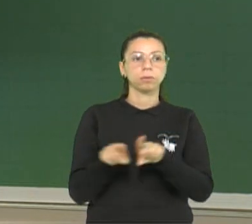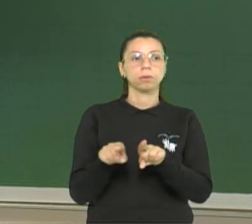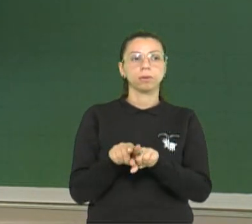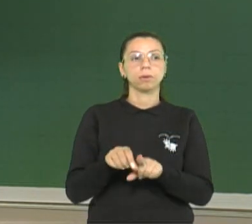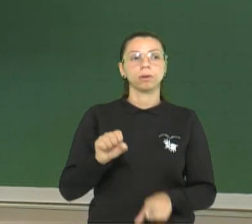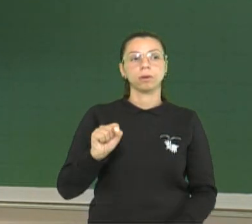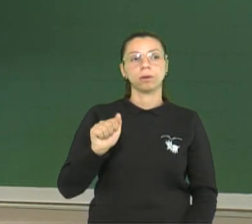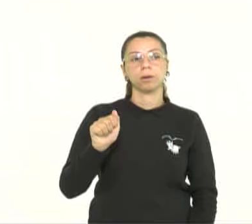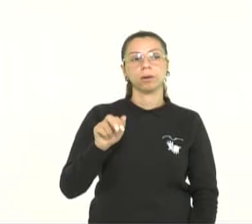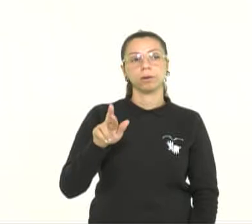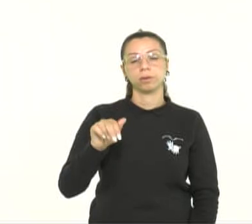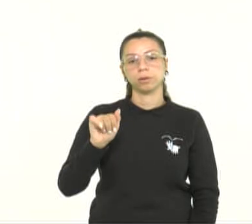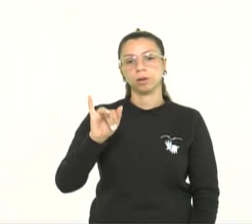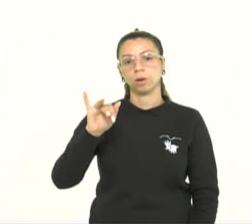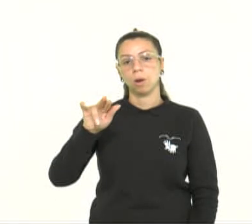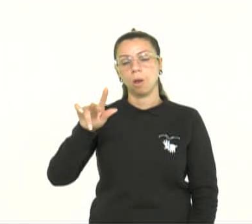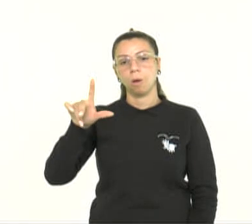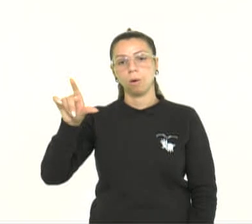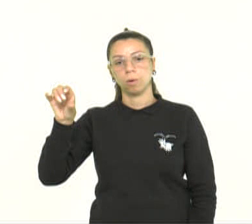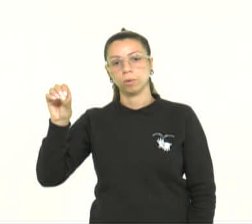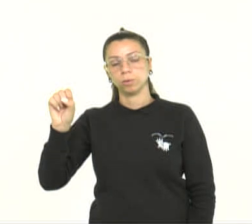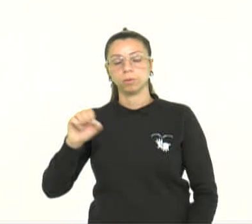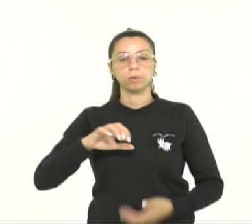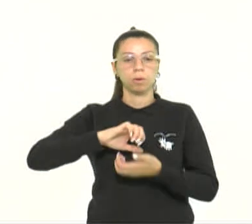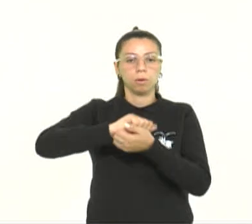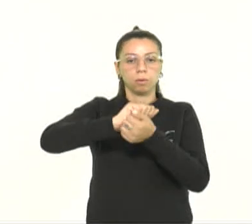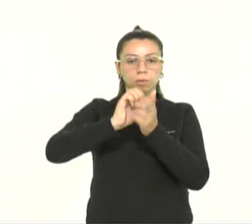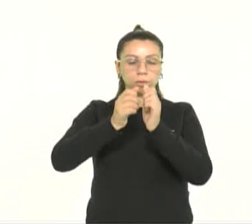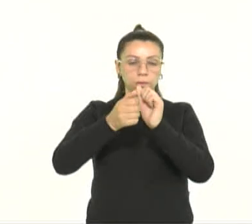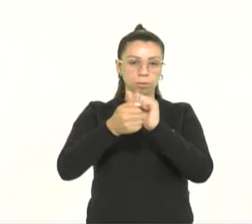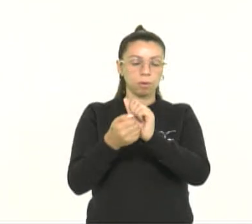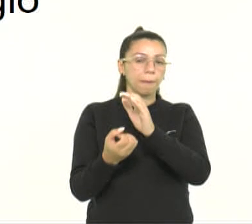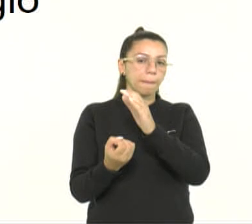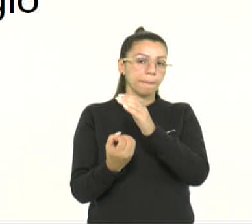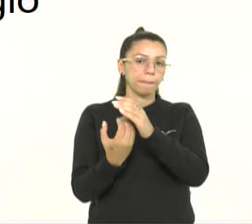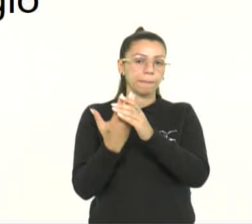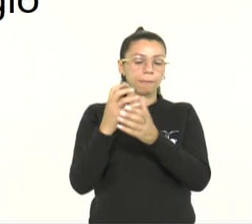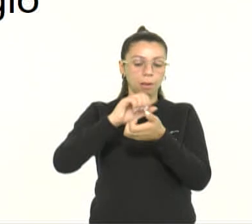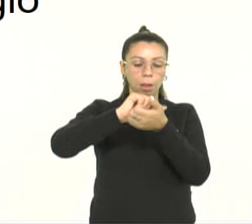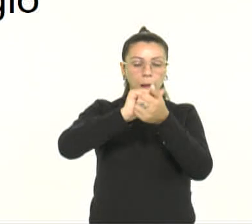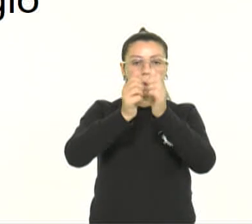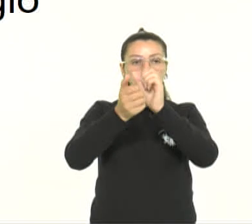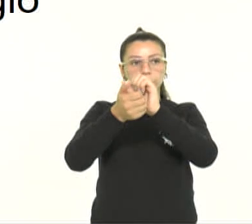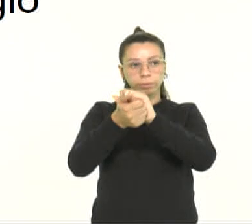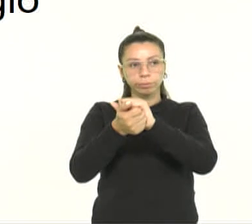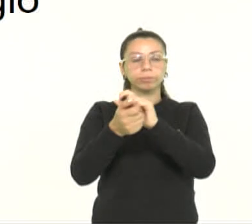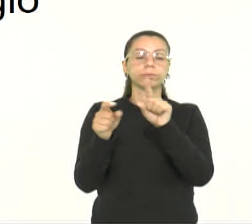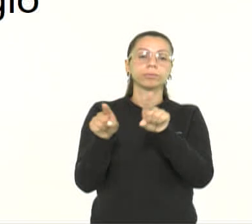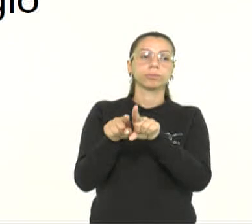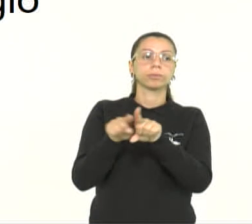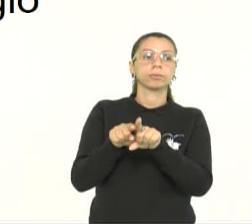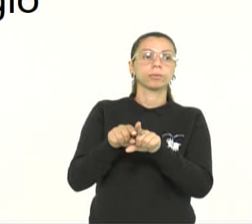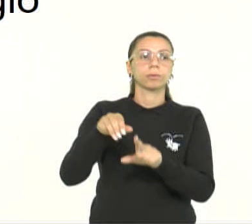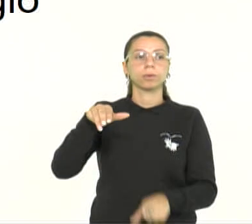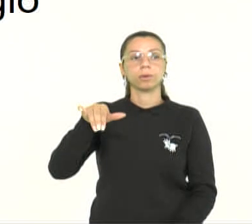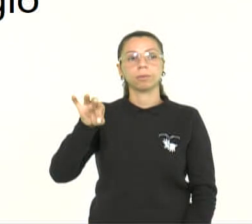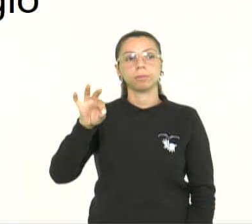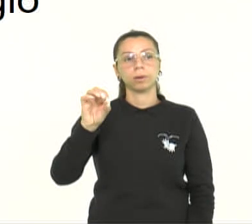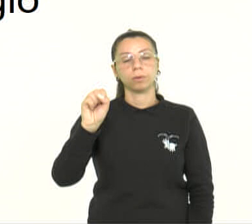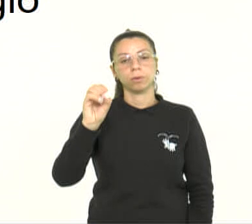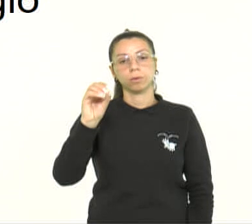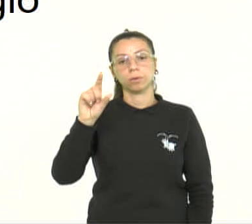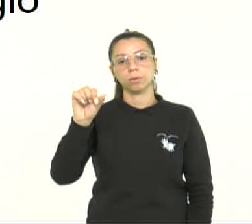solos argilosos ou argissolos, que apresentam uma grande quantidade de argila. Nós temos nitossolos, que são